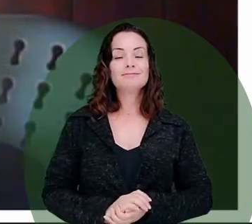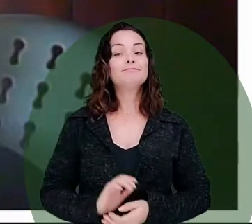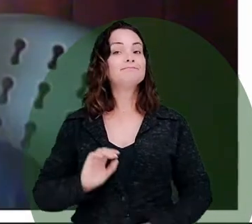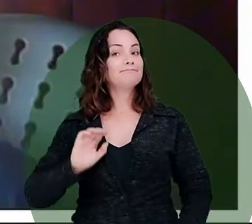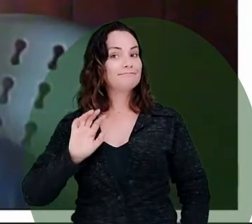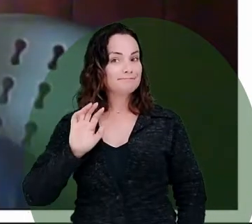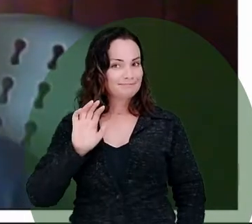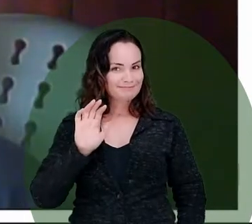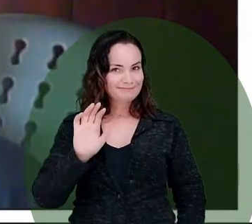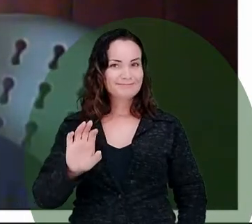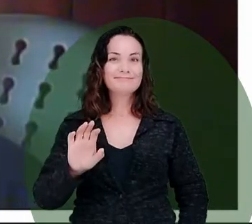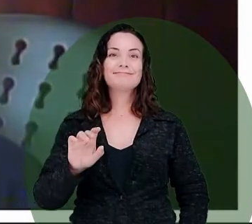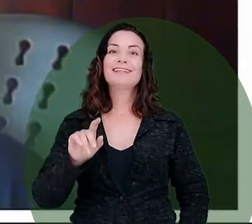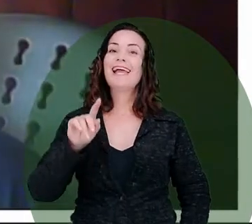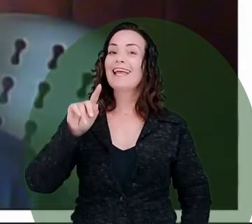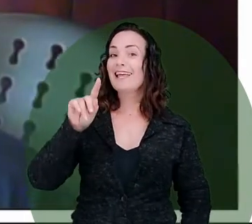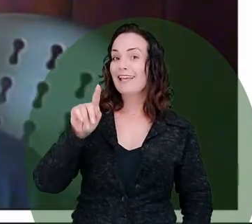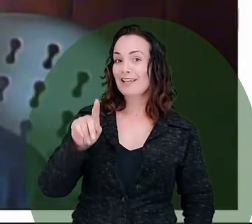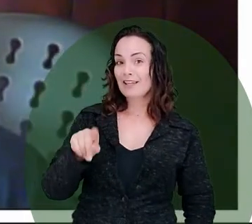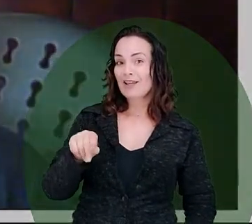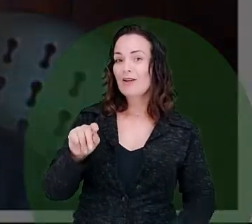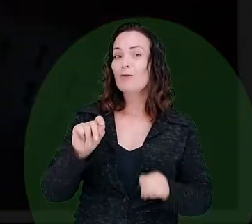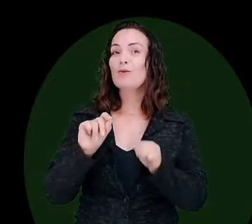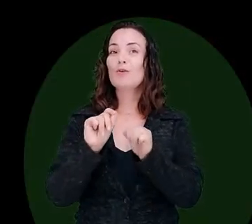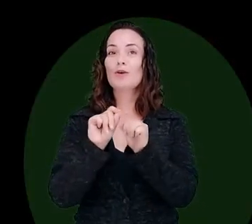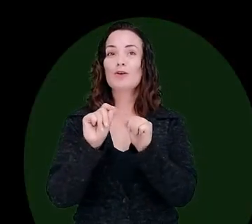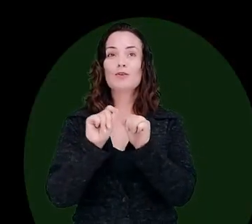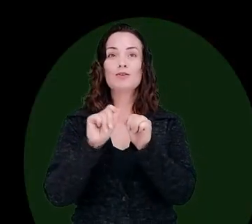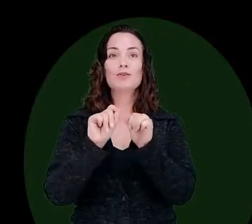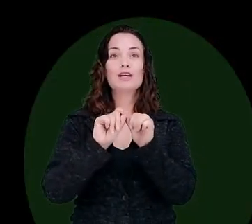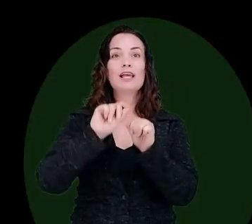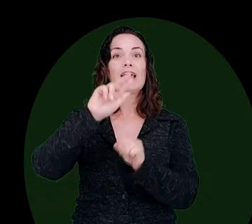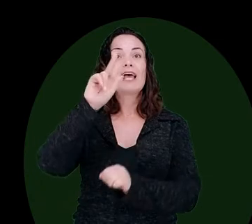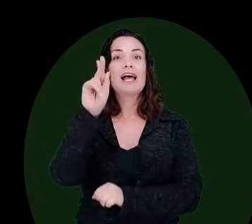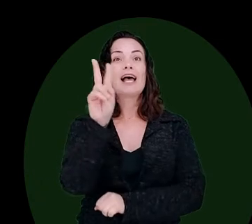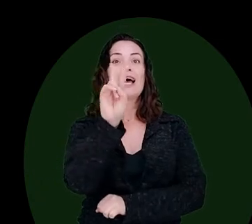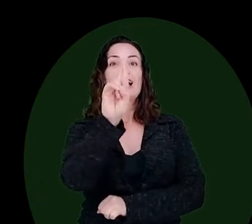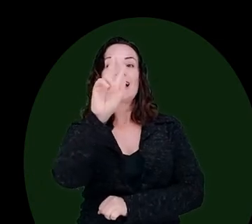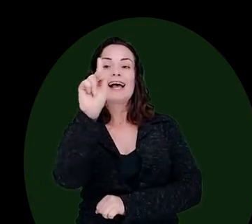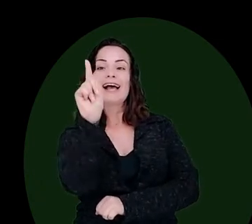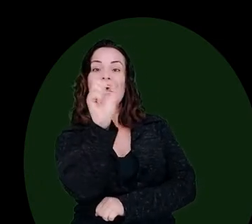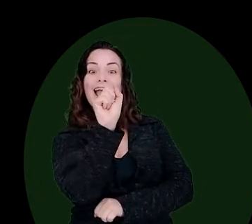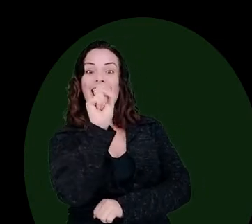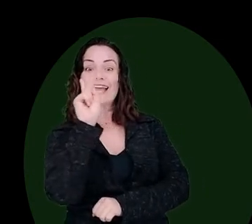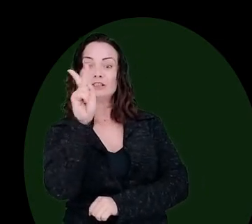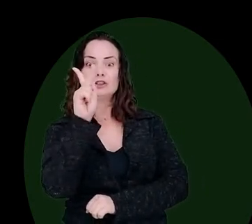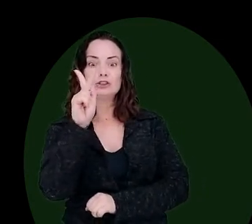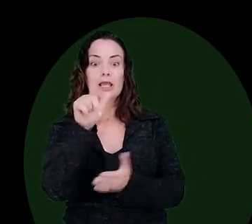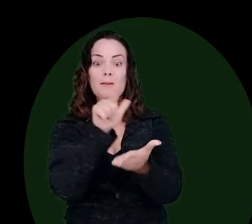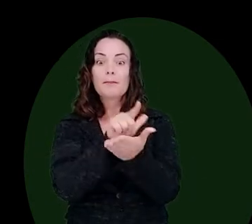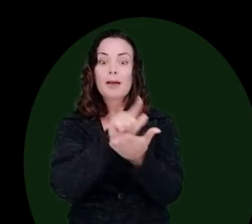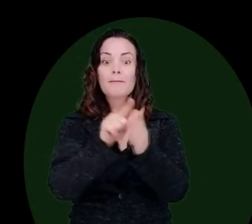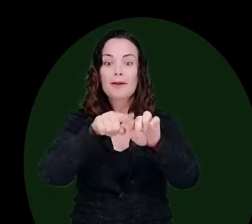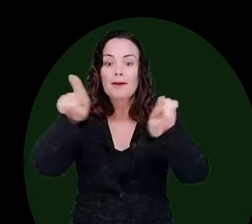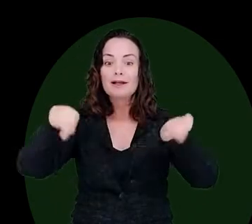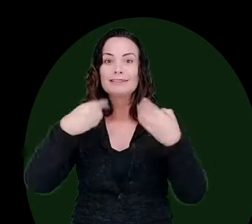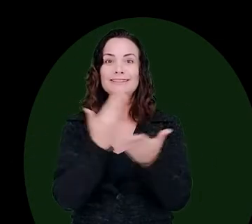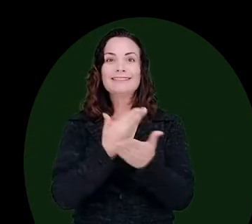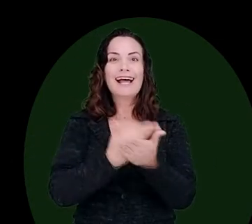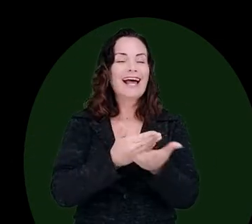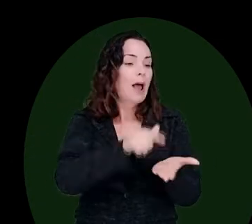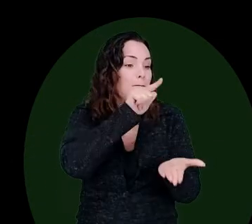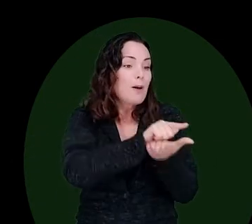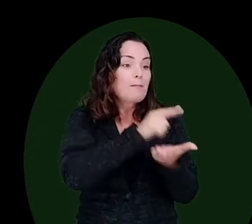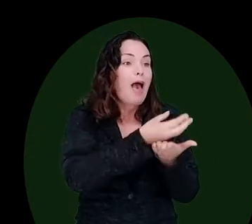Isso, Elaine, fez um rash de bilhetes na classe. Então era bilhete para